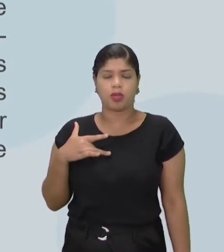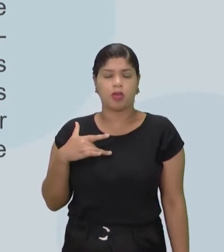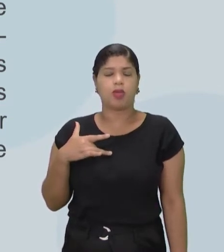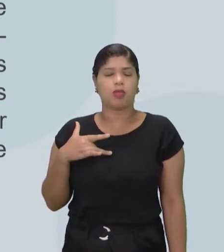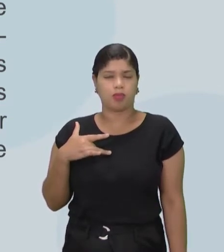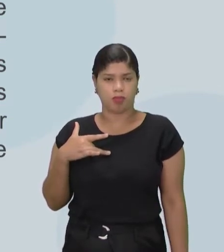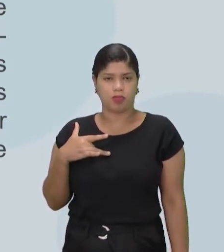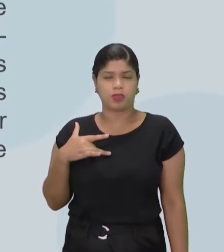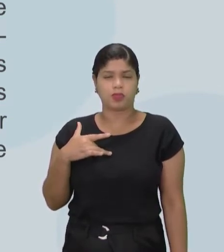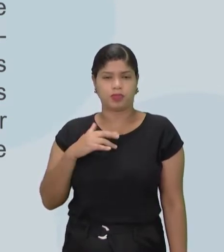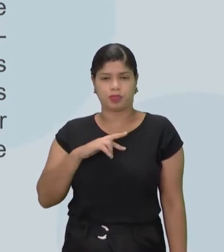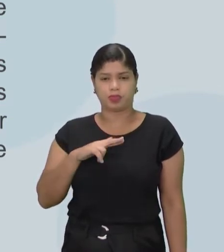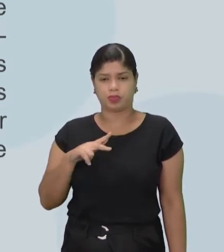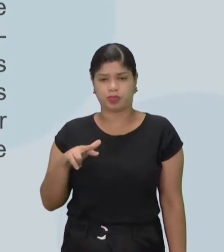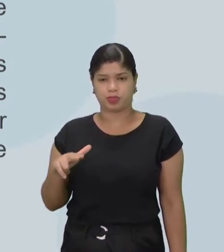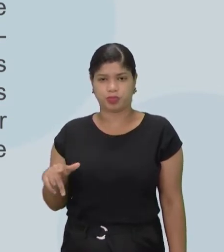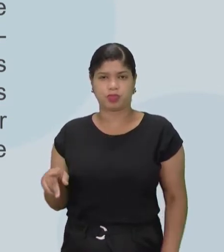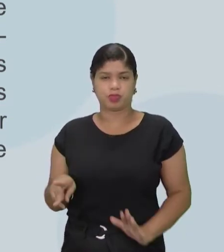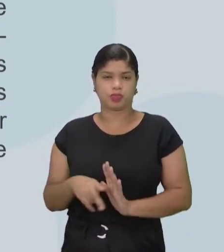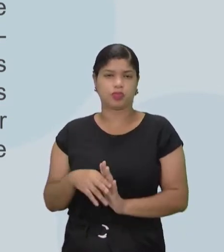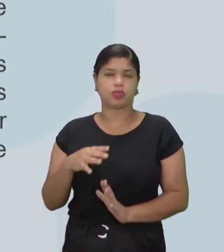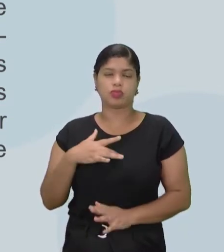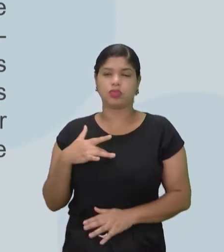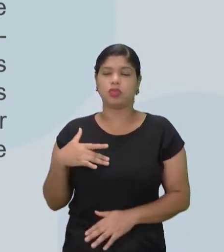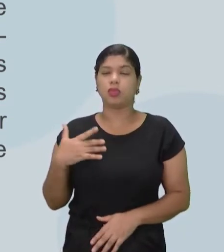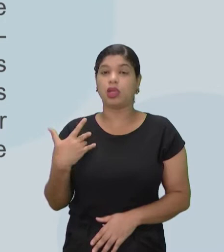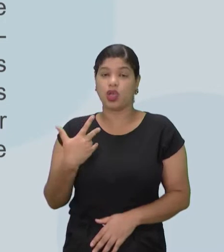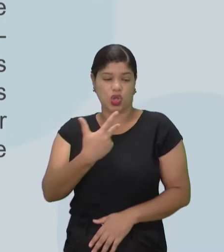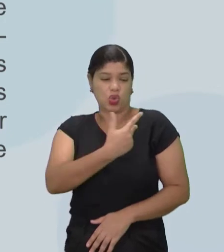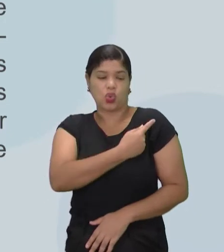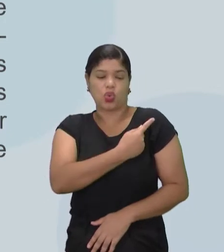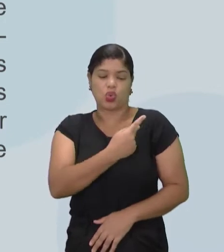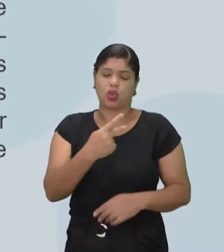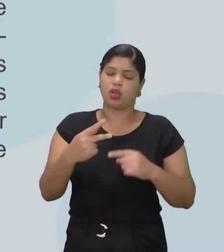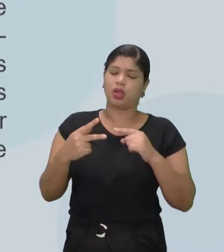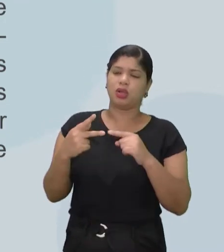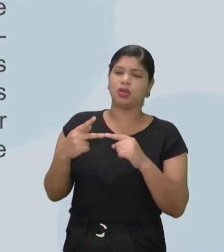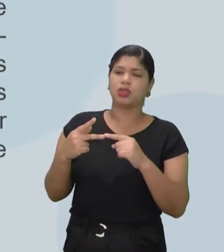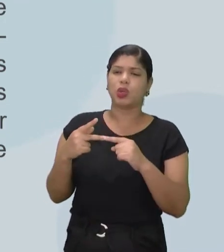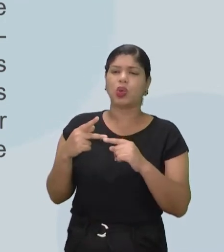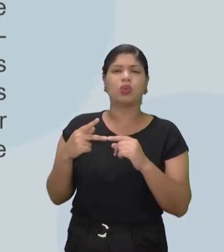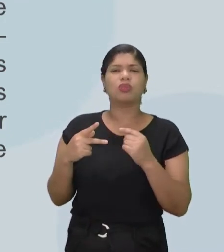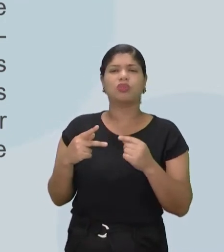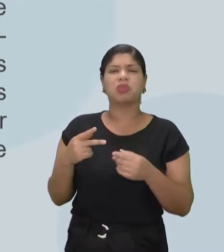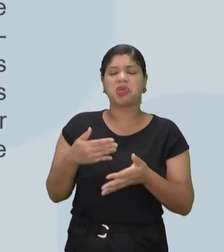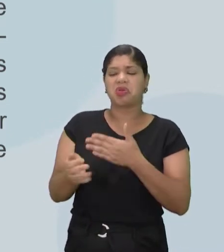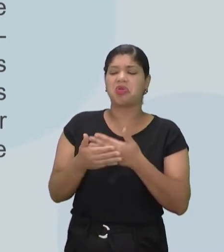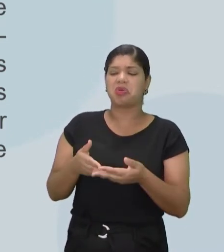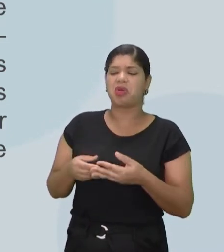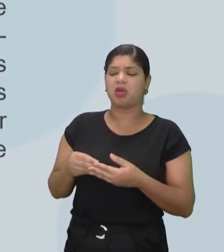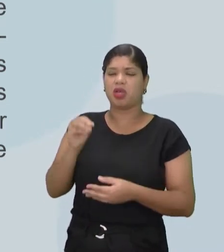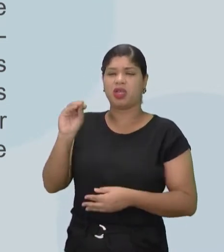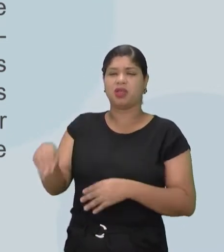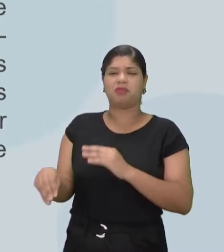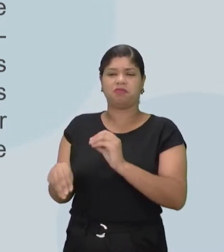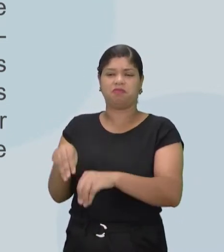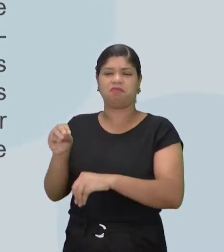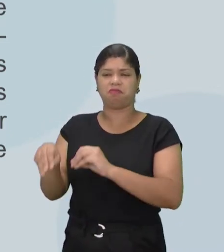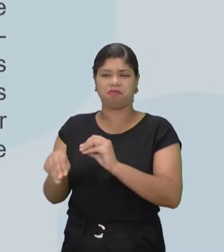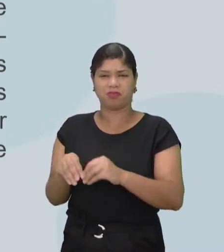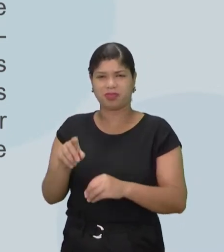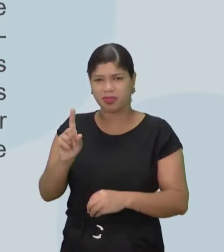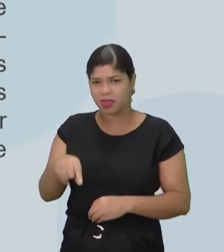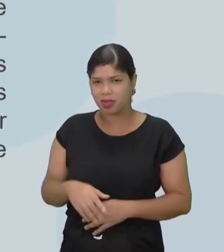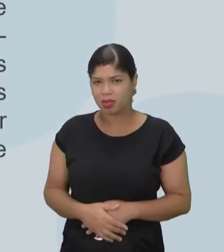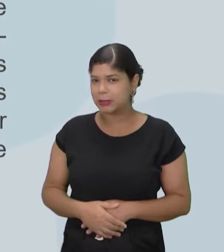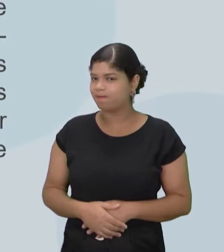os resíduos da saúde em si, seja seringa, seja esparadrapo, e não só isso. a gente também teria um